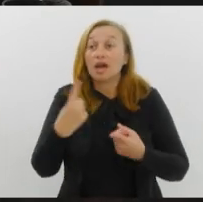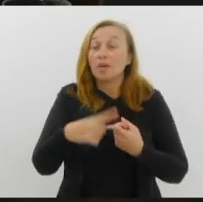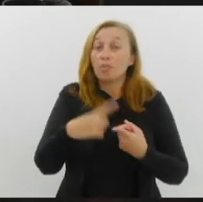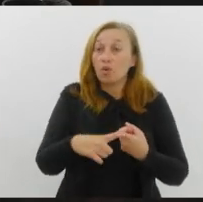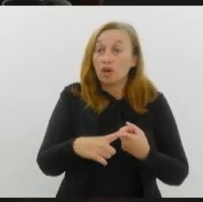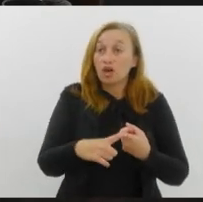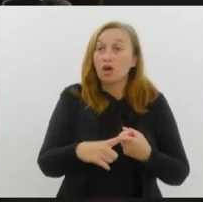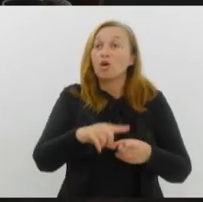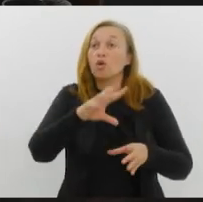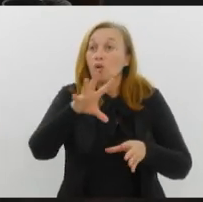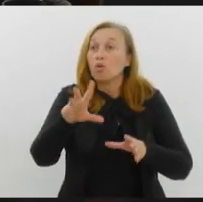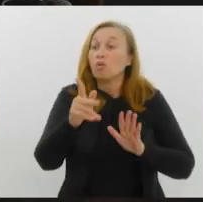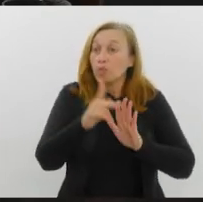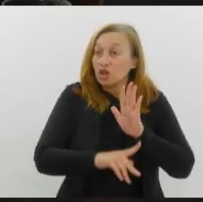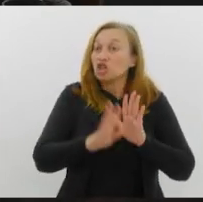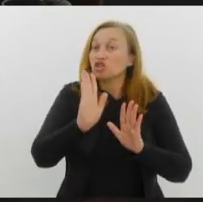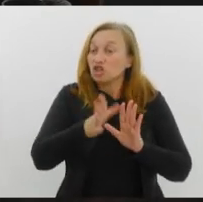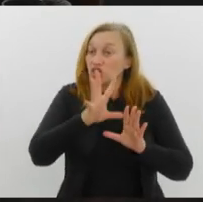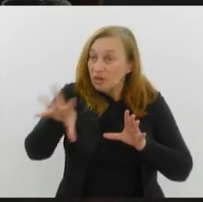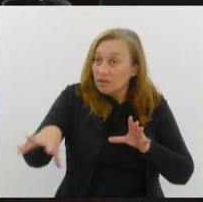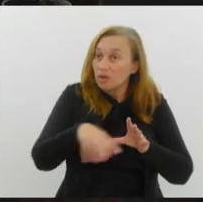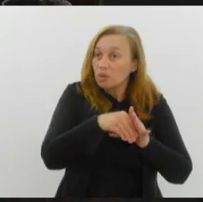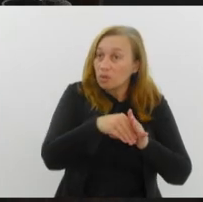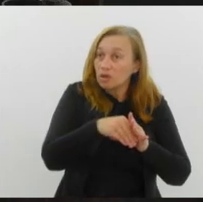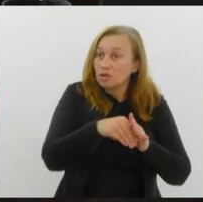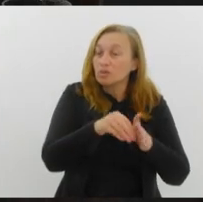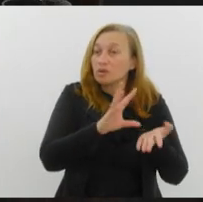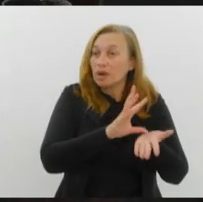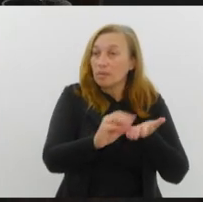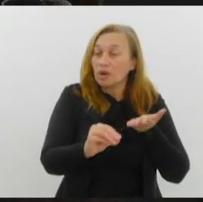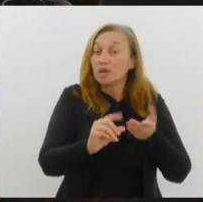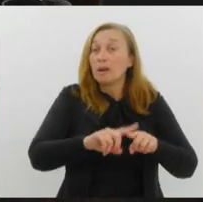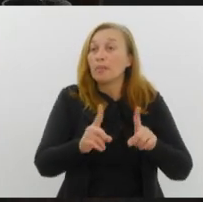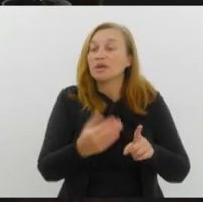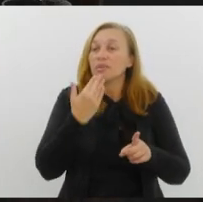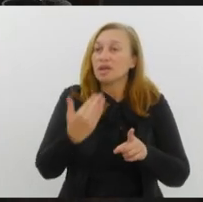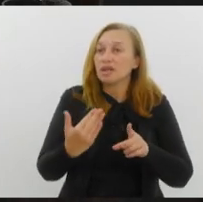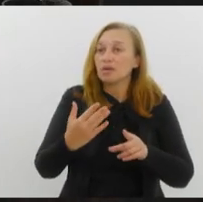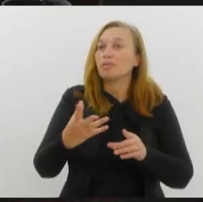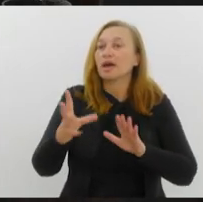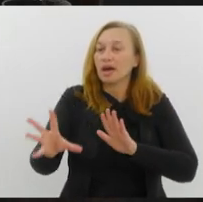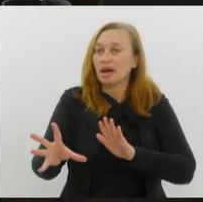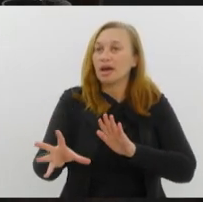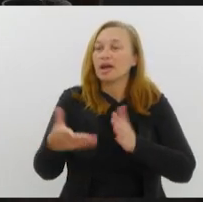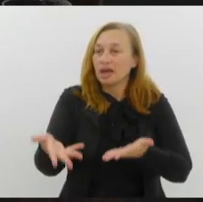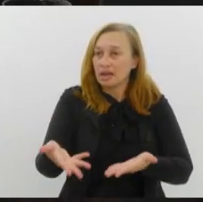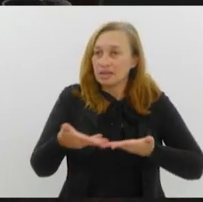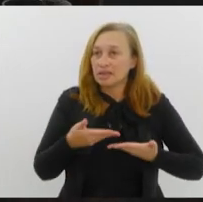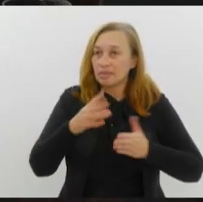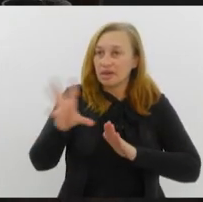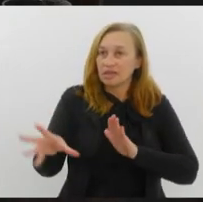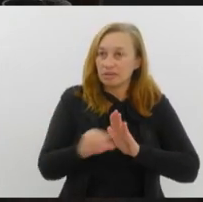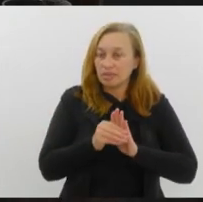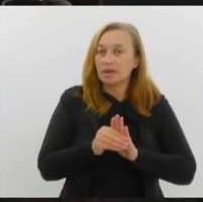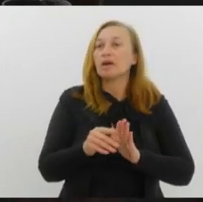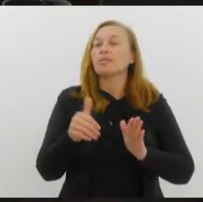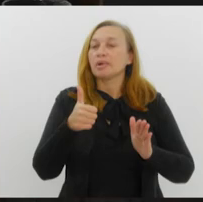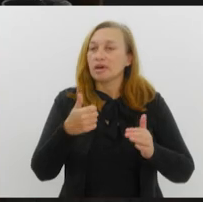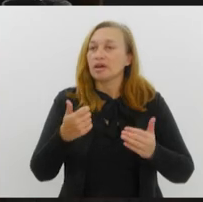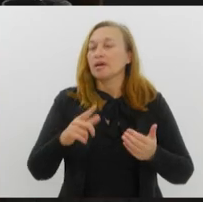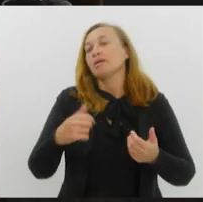presidente pautou ele para que recebesse as emendas e tivesse essas adequações, deputado Luiz Paulo.